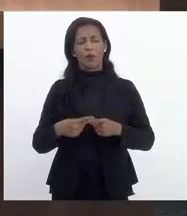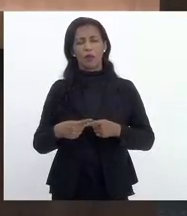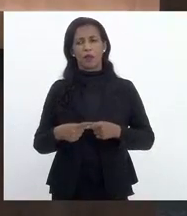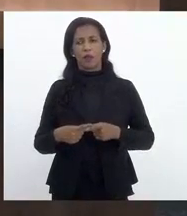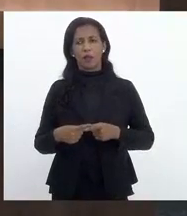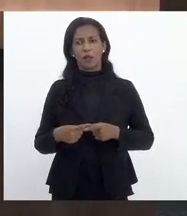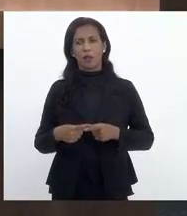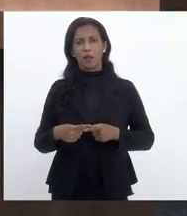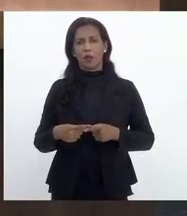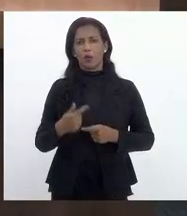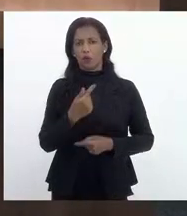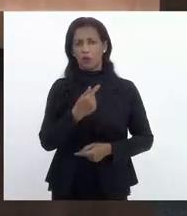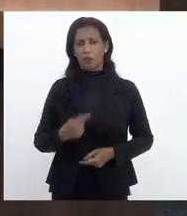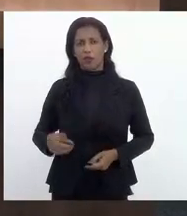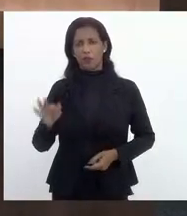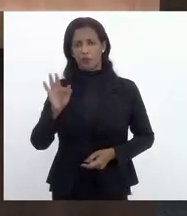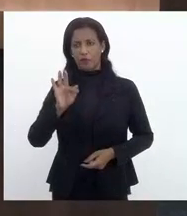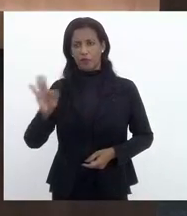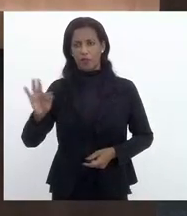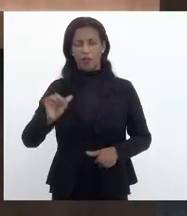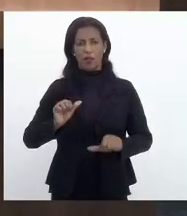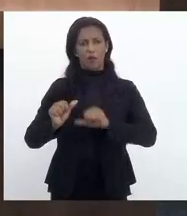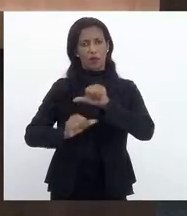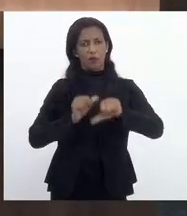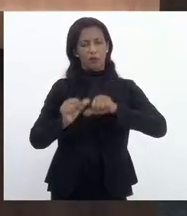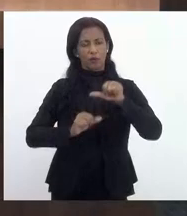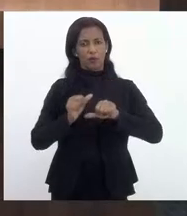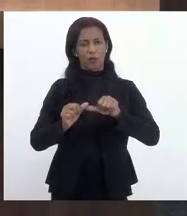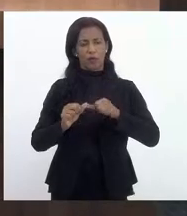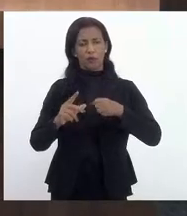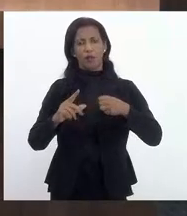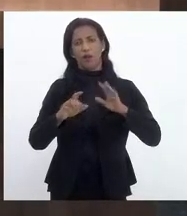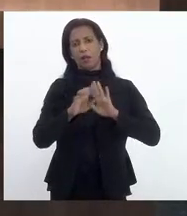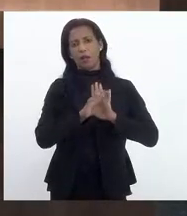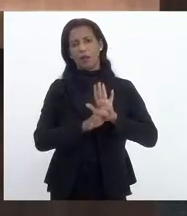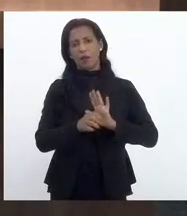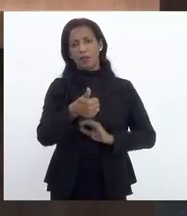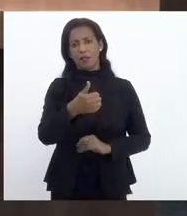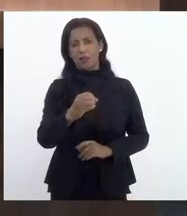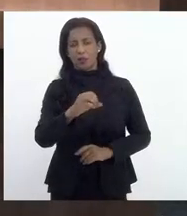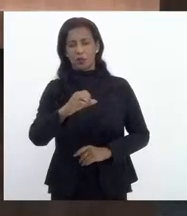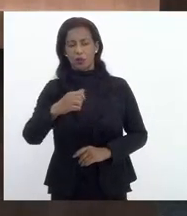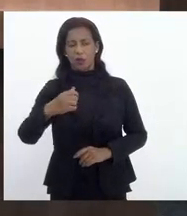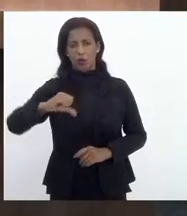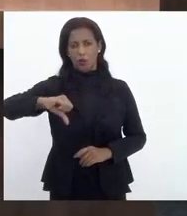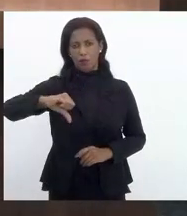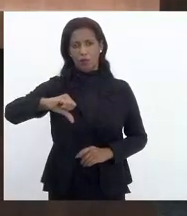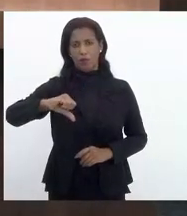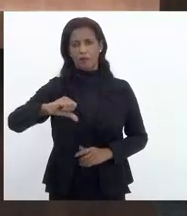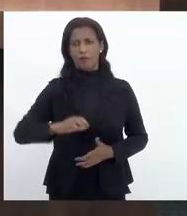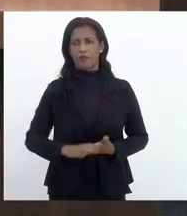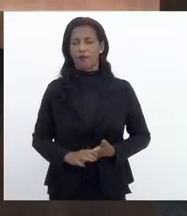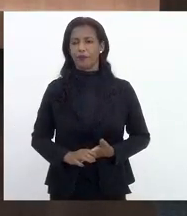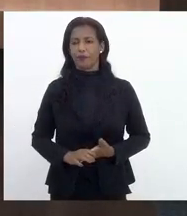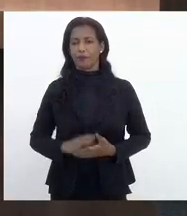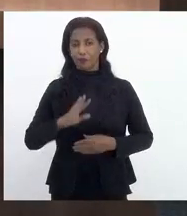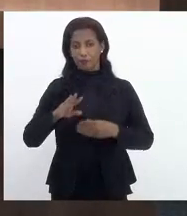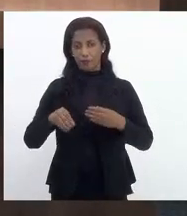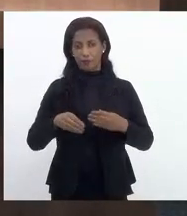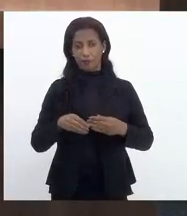na União foi colocado foi mudado na emenda 109 que a gestão da previdência complementar